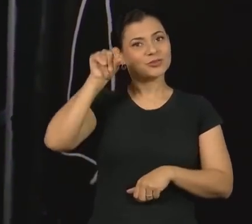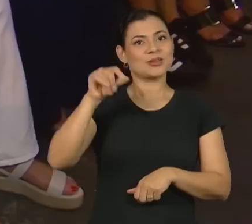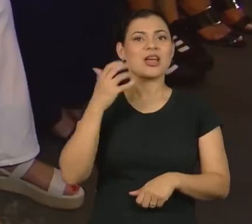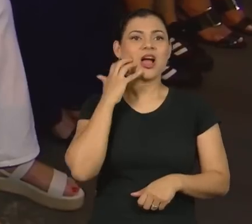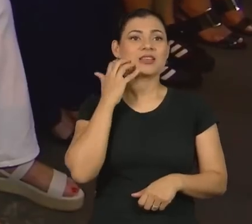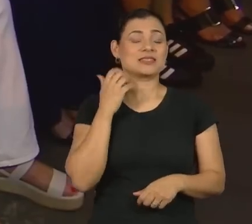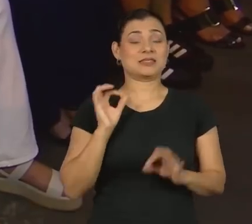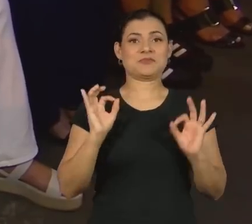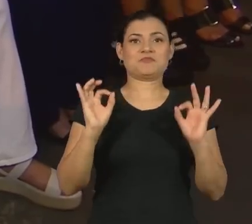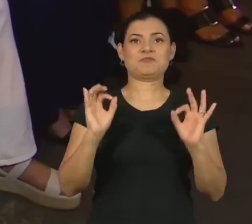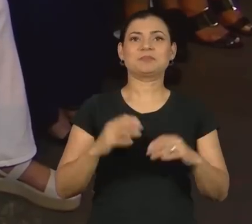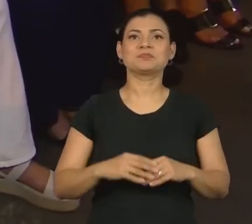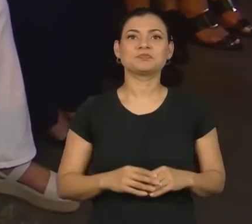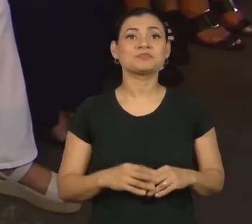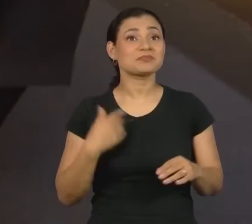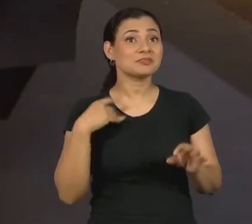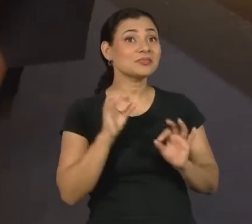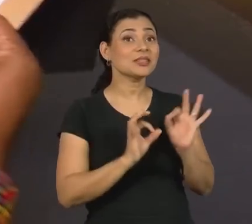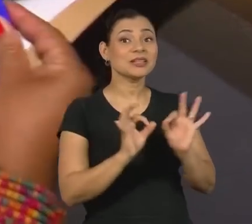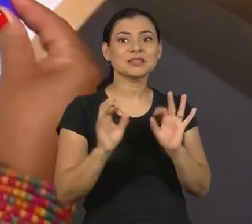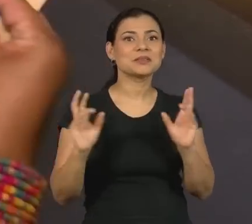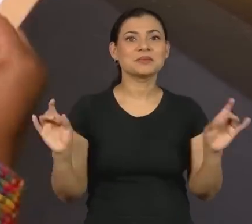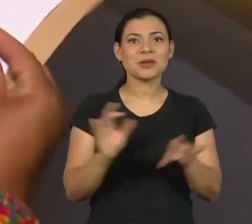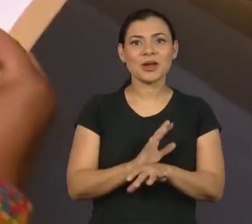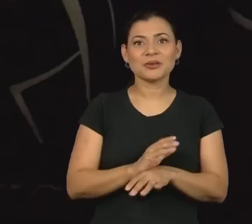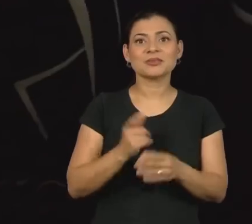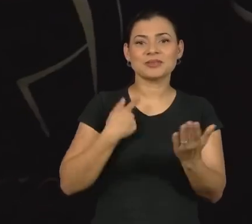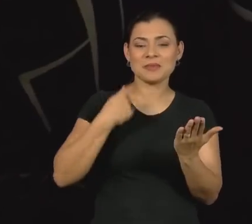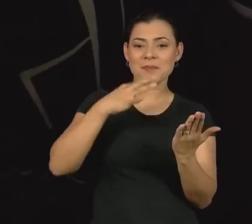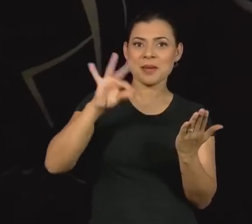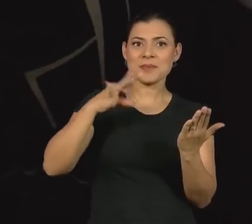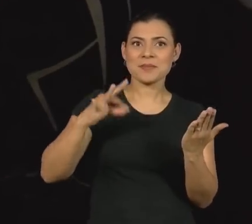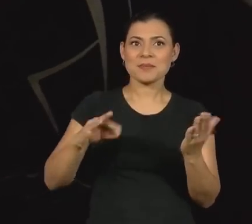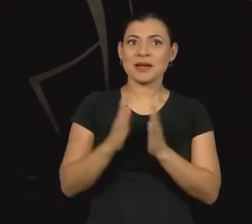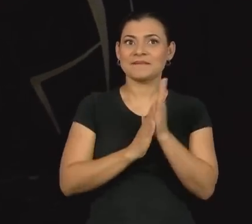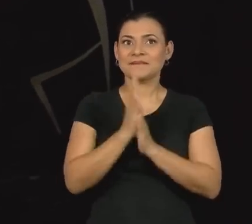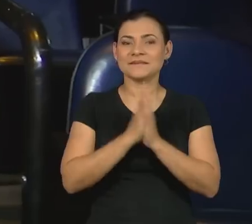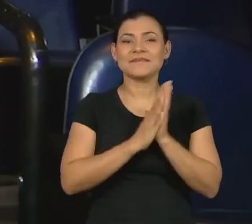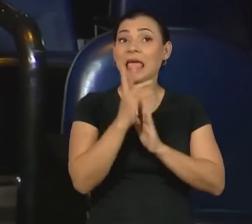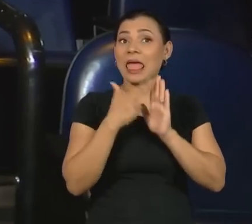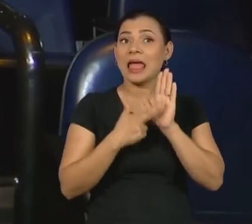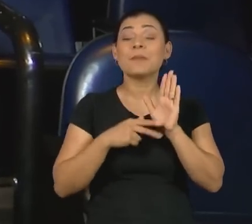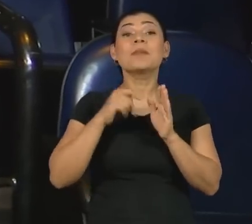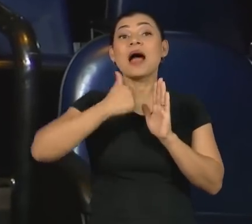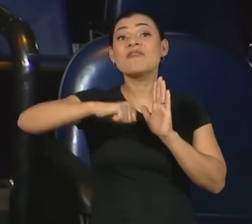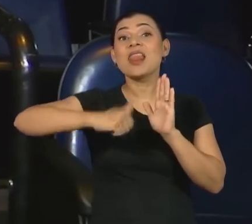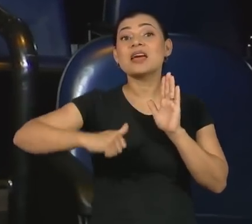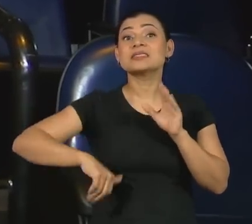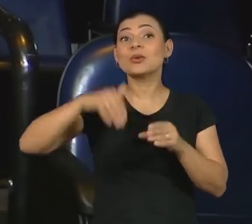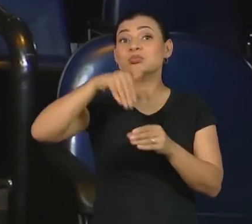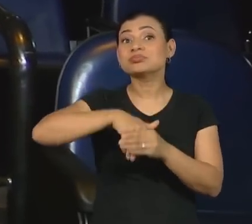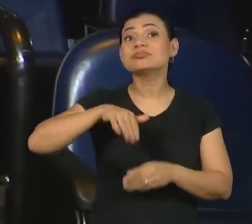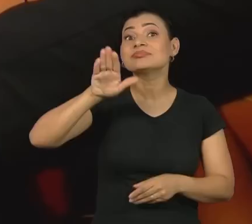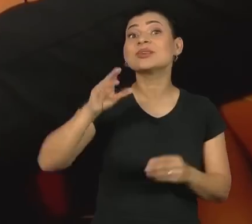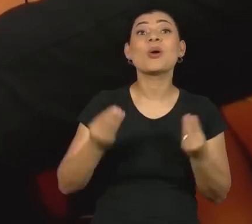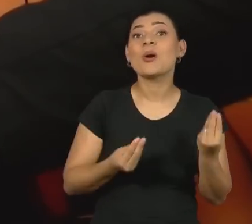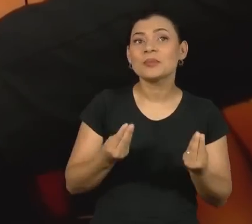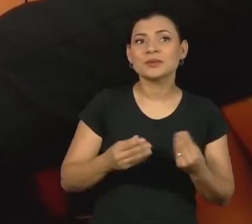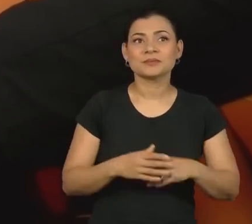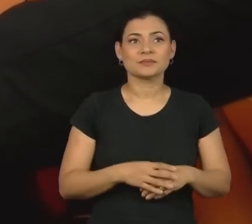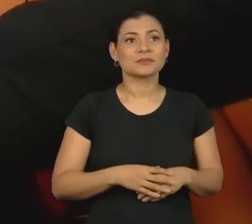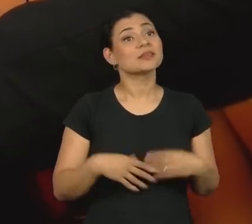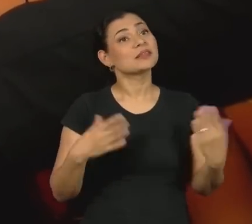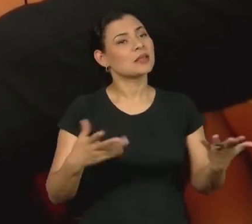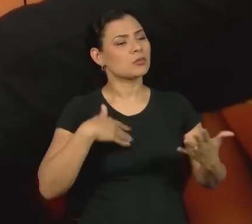pink. Jurados apostos, fichas na mão e vamos aos critérios de avaliação das candidatas. falar sobre